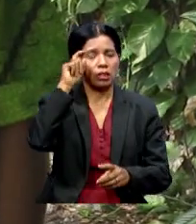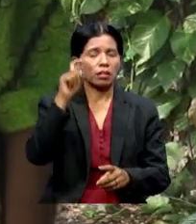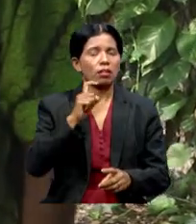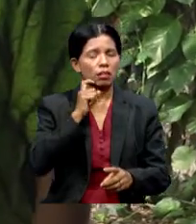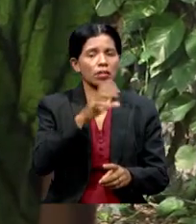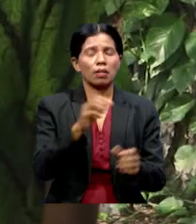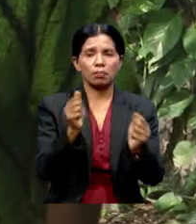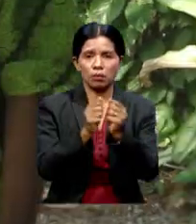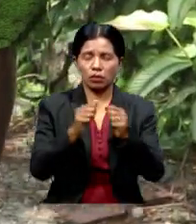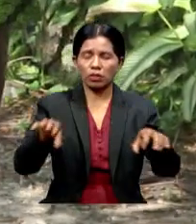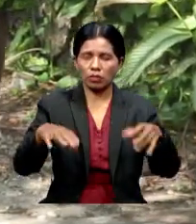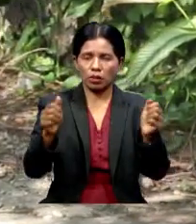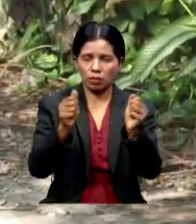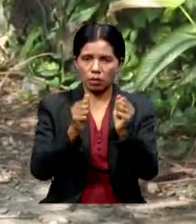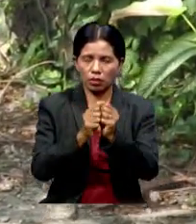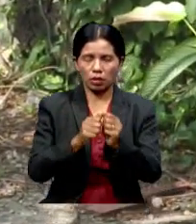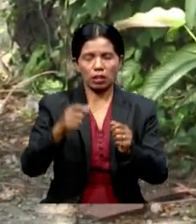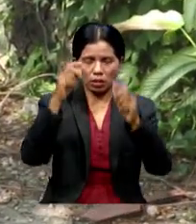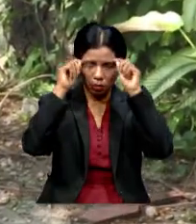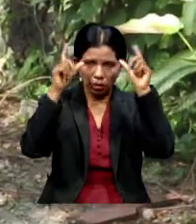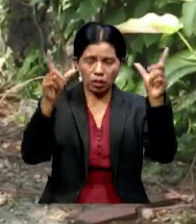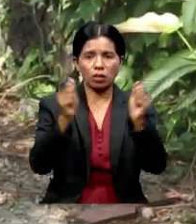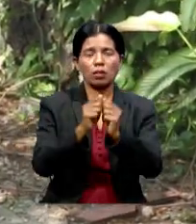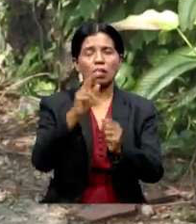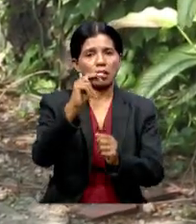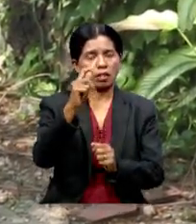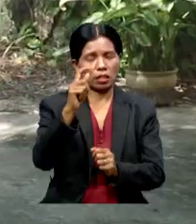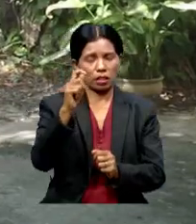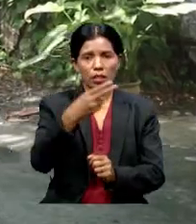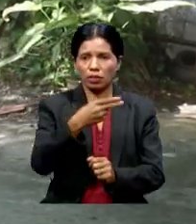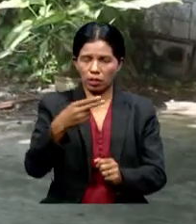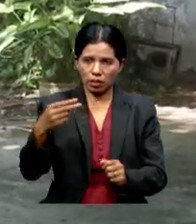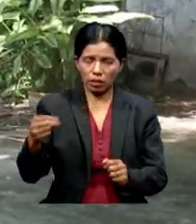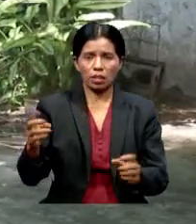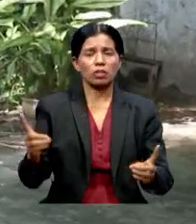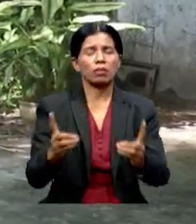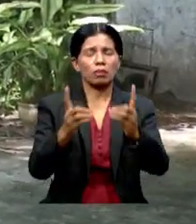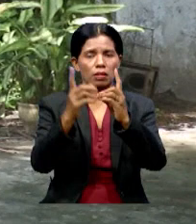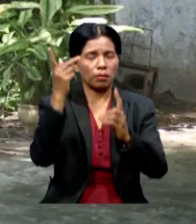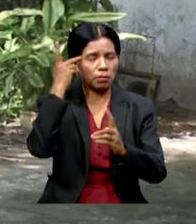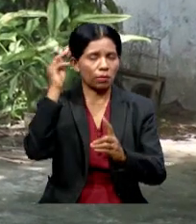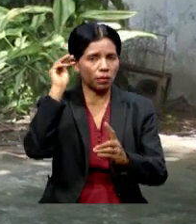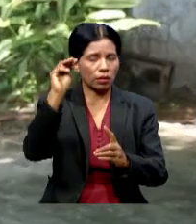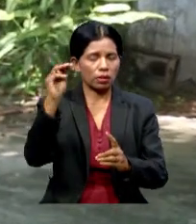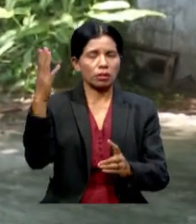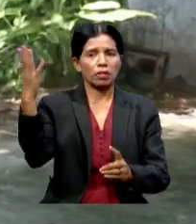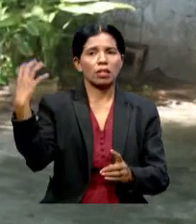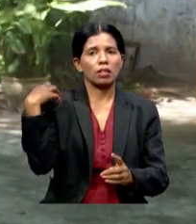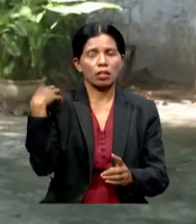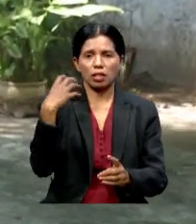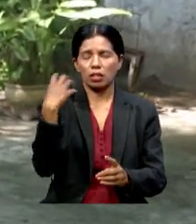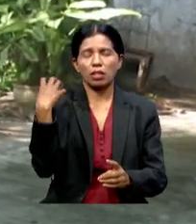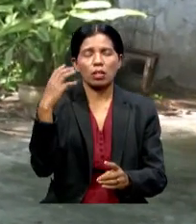entre Indonésia, Liliu NTT e Timor-Leste. O governador Indonésia assormou o primeiro-ministro e a minha residência, Bidau Lisdere.